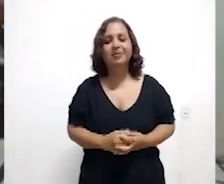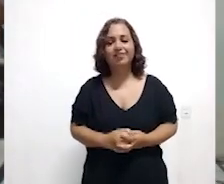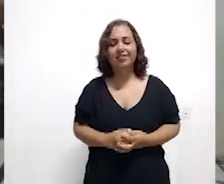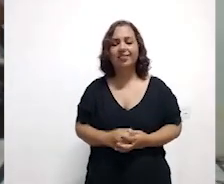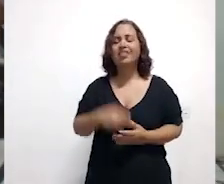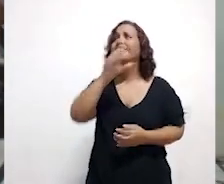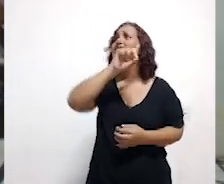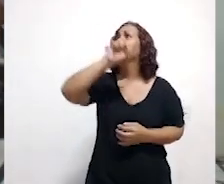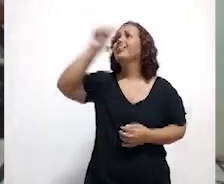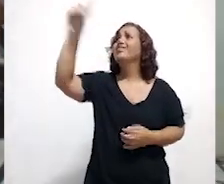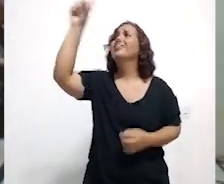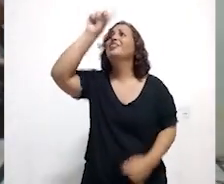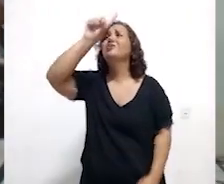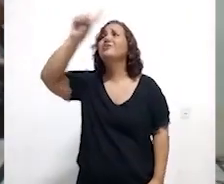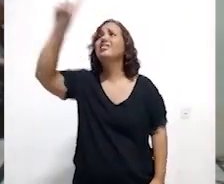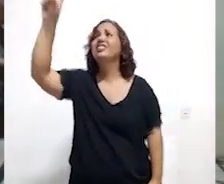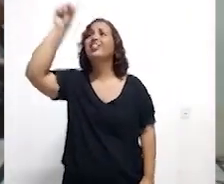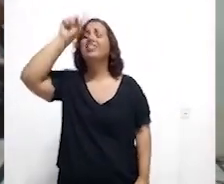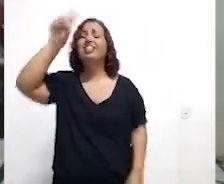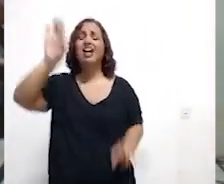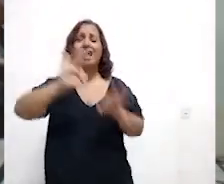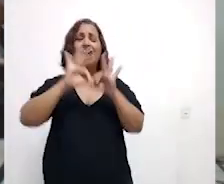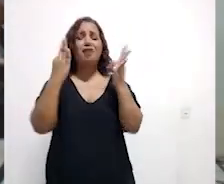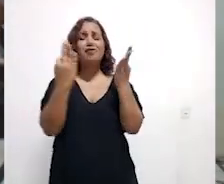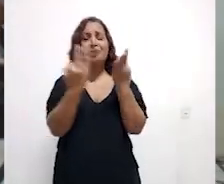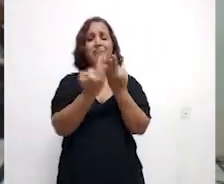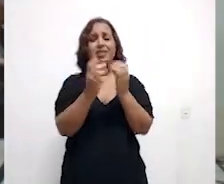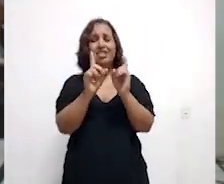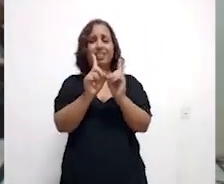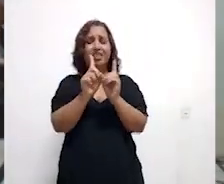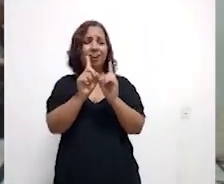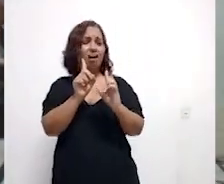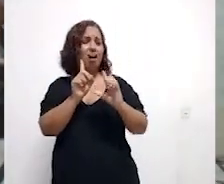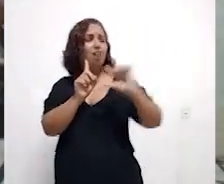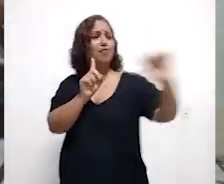Ó Deus, traga o que